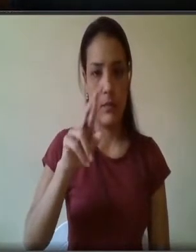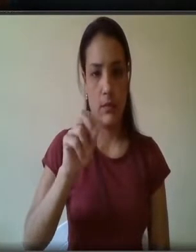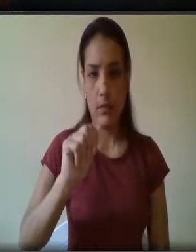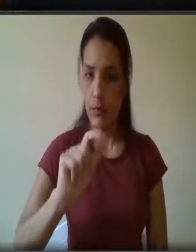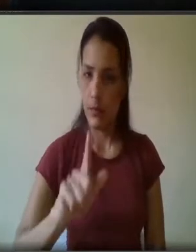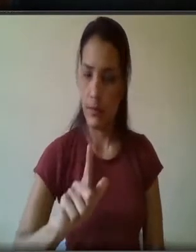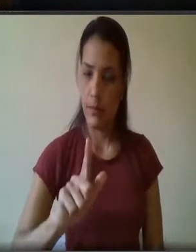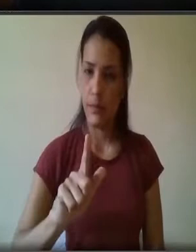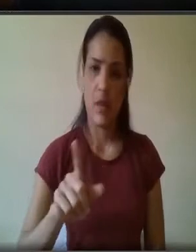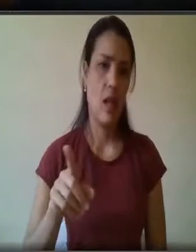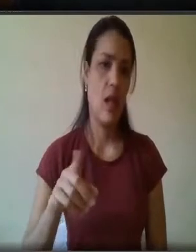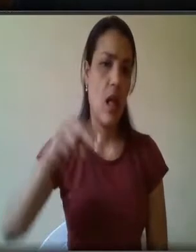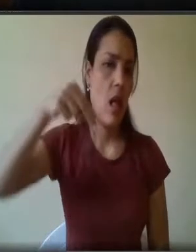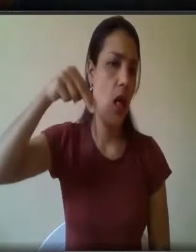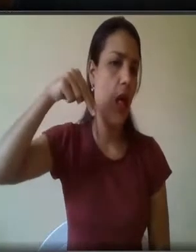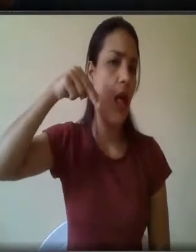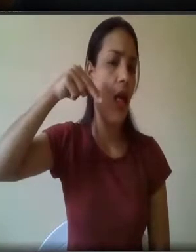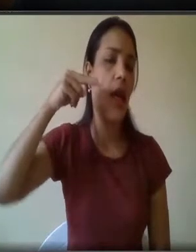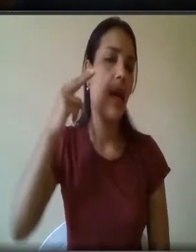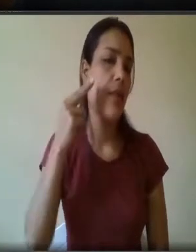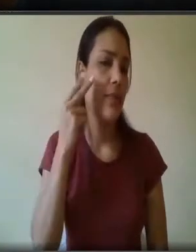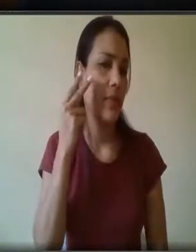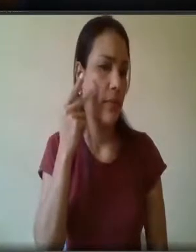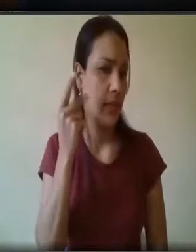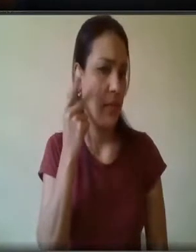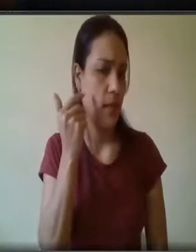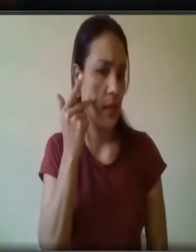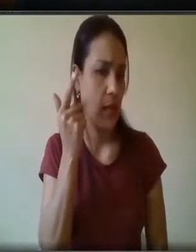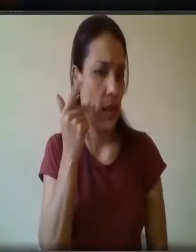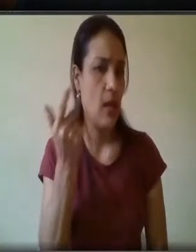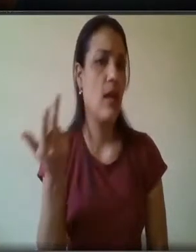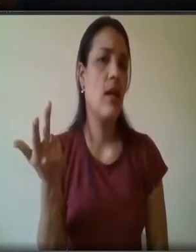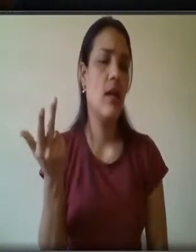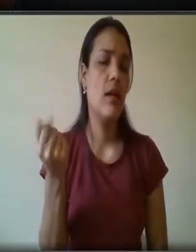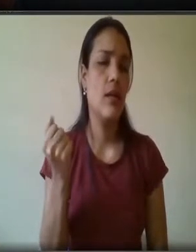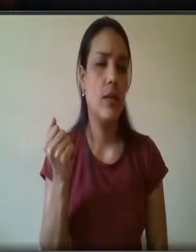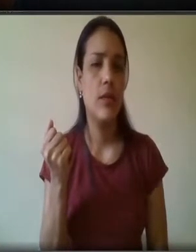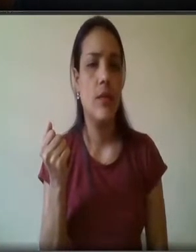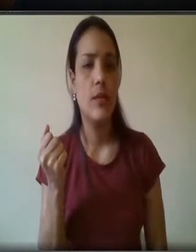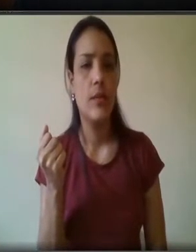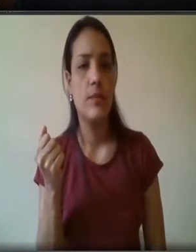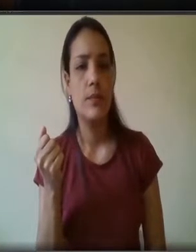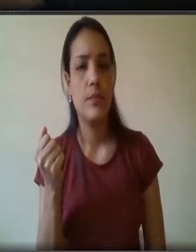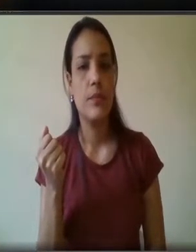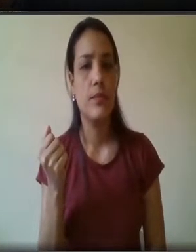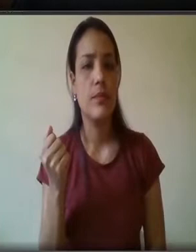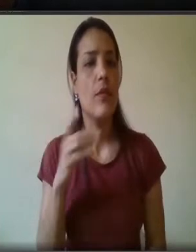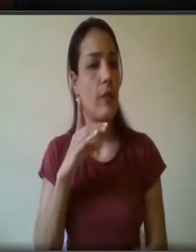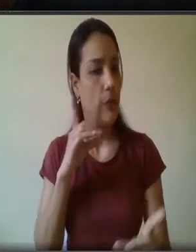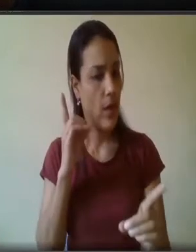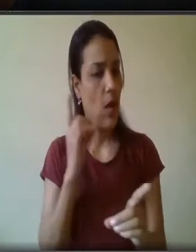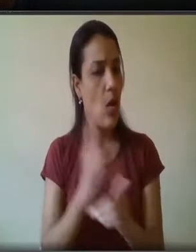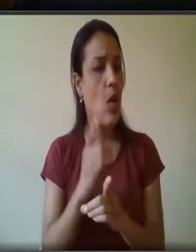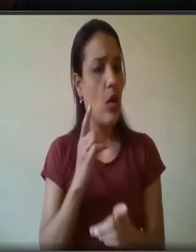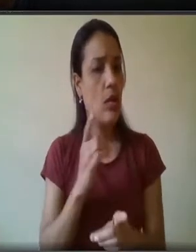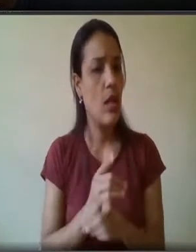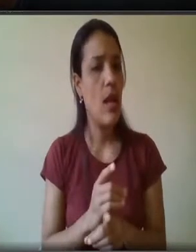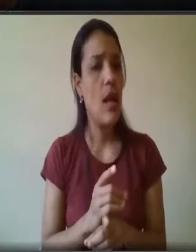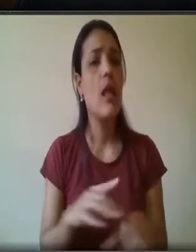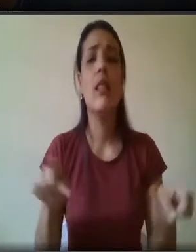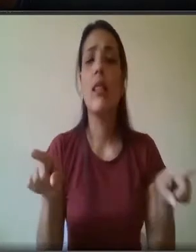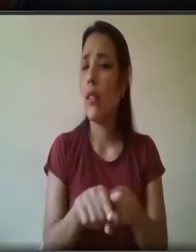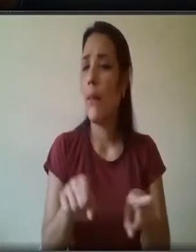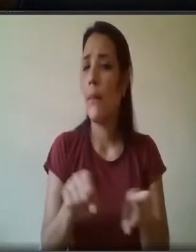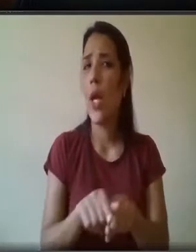de Natal, do Rio Grande do Norte, você vai encontrar esses mesmos fósseis lá na Costa do